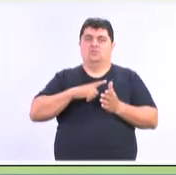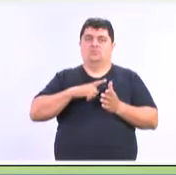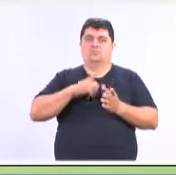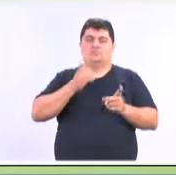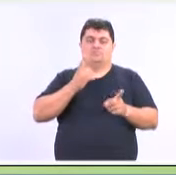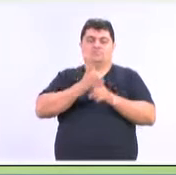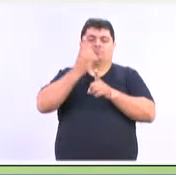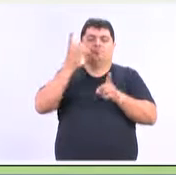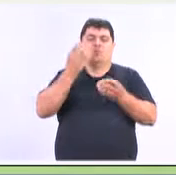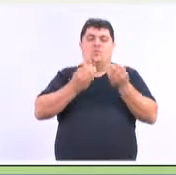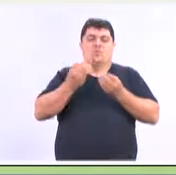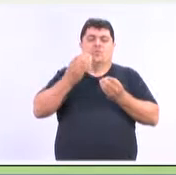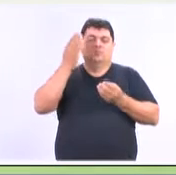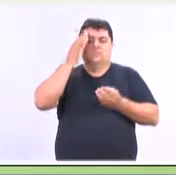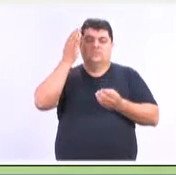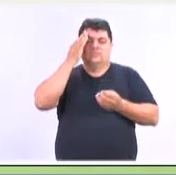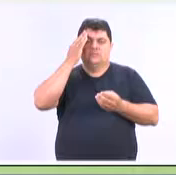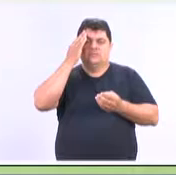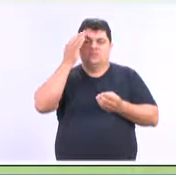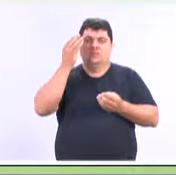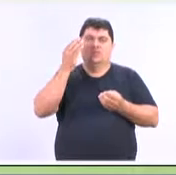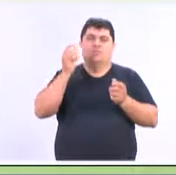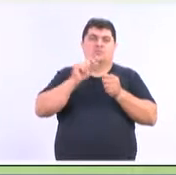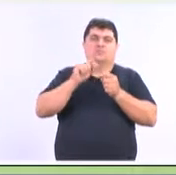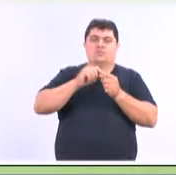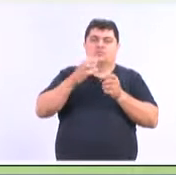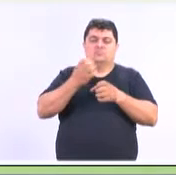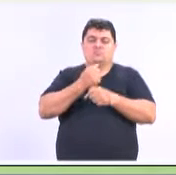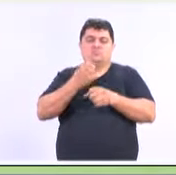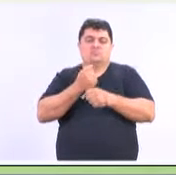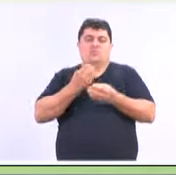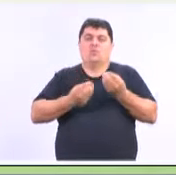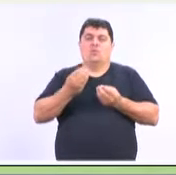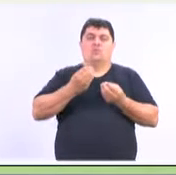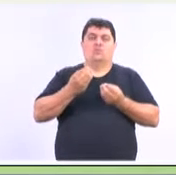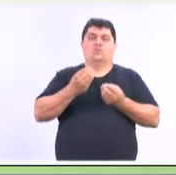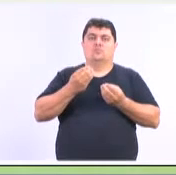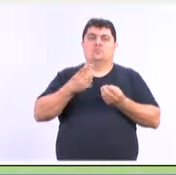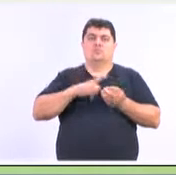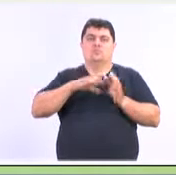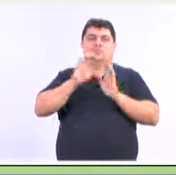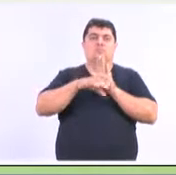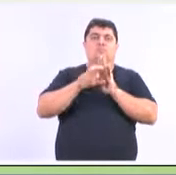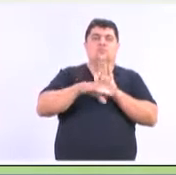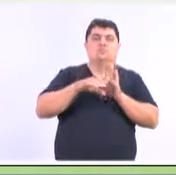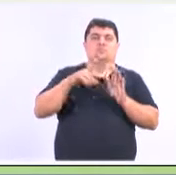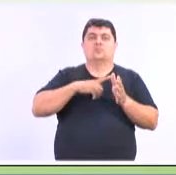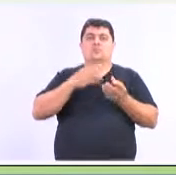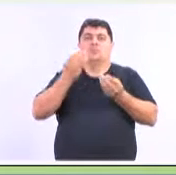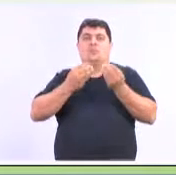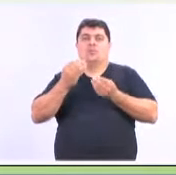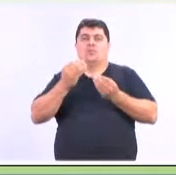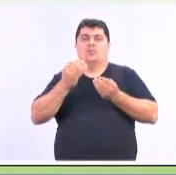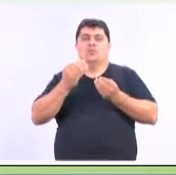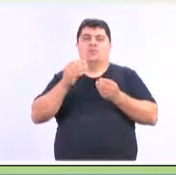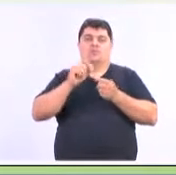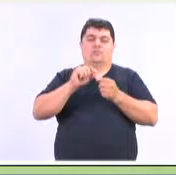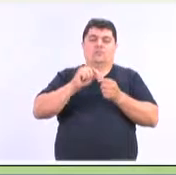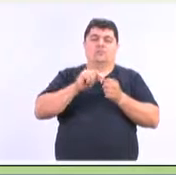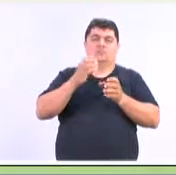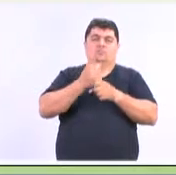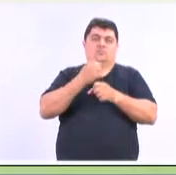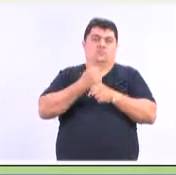e compreender os componentes das demonstrações contábeis e conceituar a análise das demonstrações